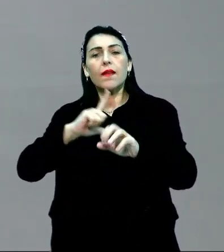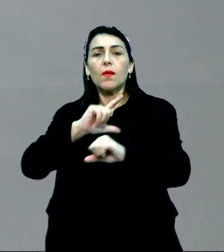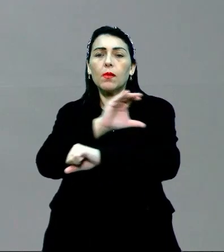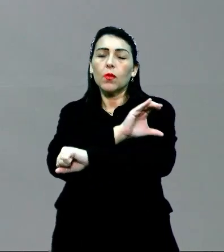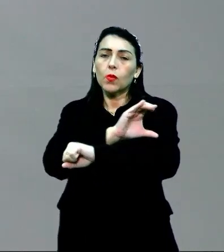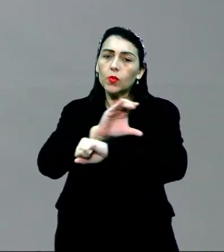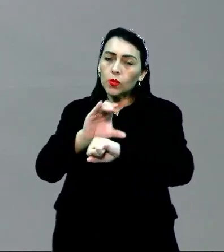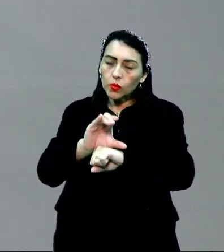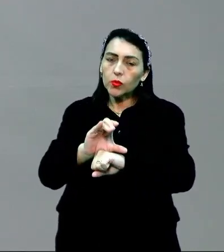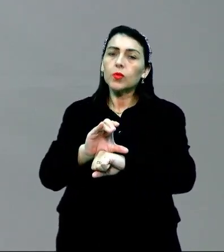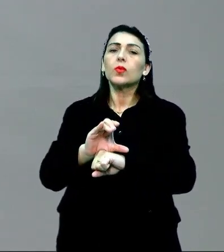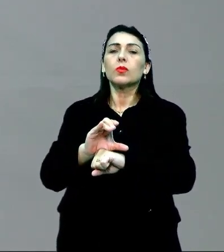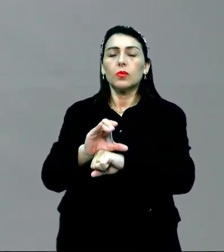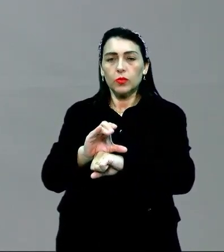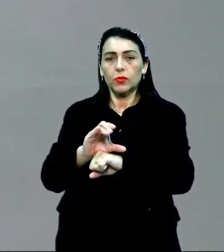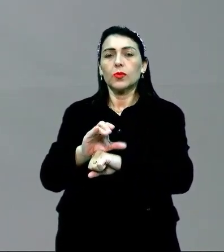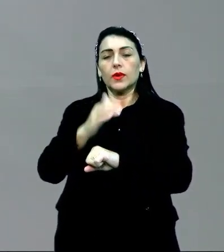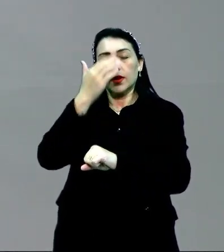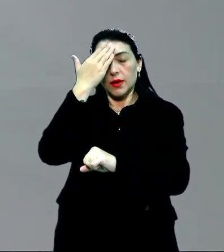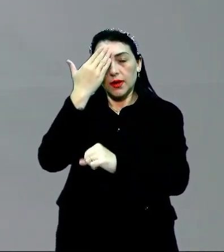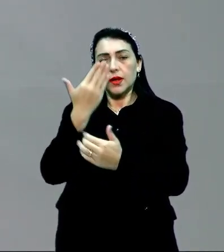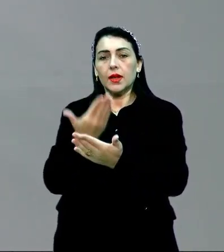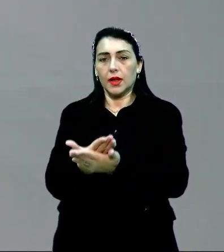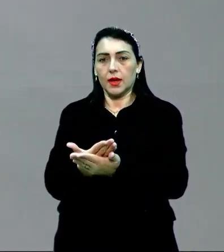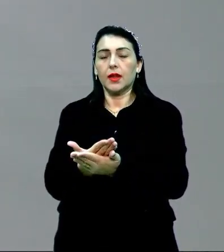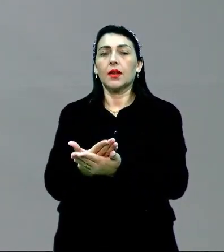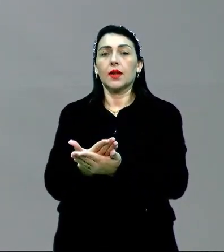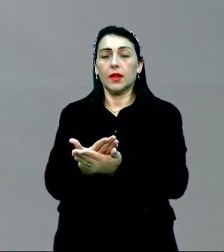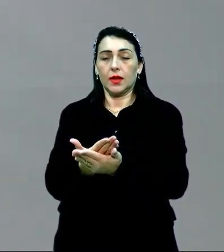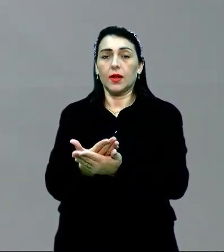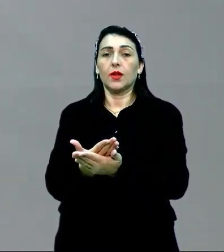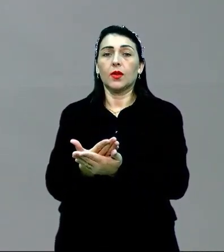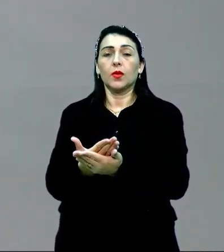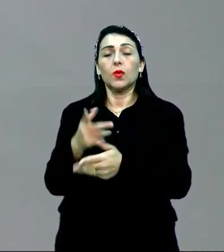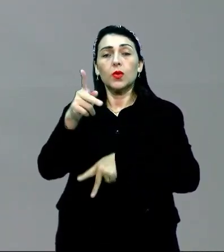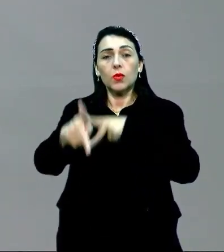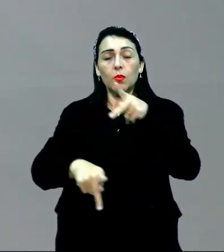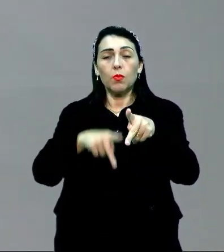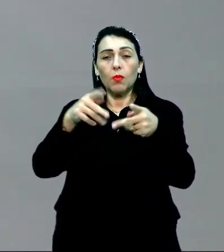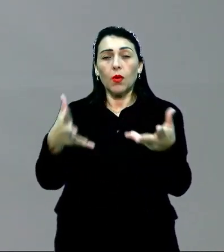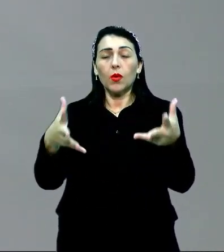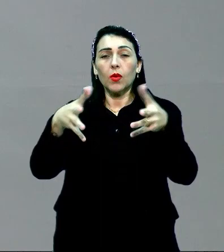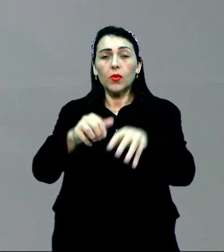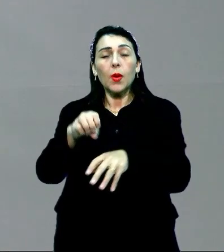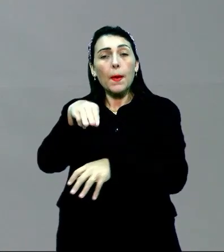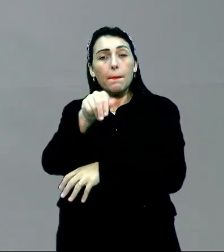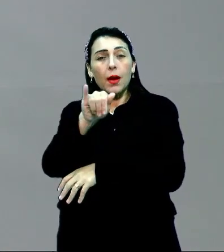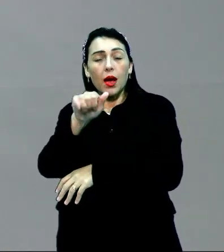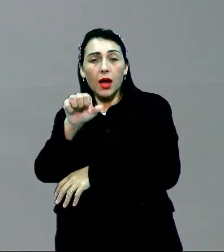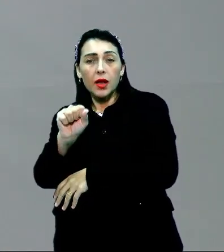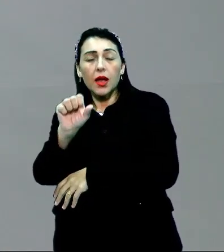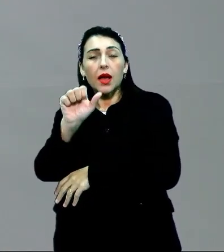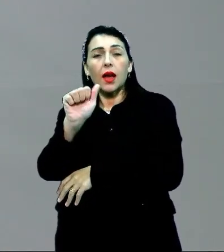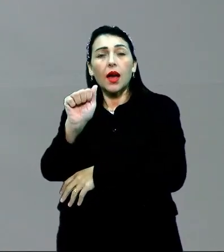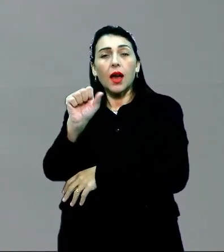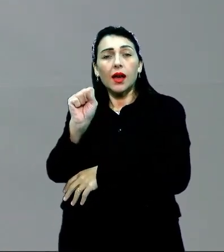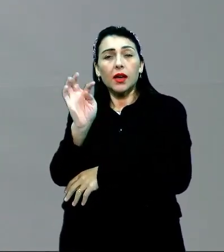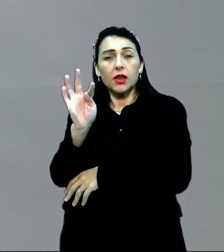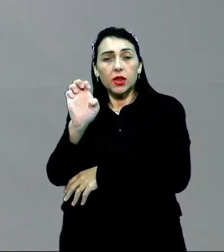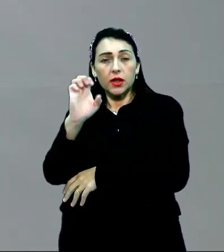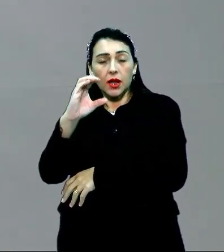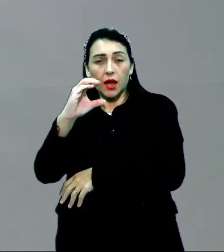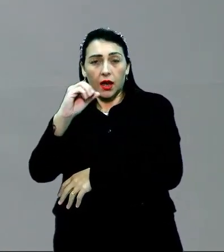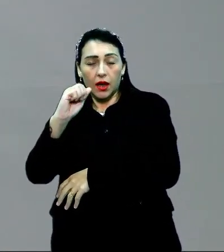cultura que Envolvida Por trás disso né geralmente aí dos povos pré-colombianos né os astecas mais os incas eles